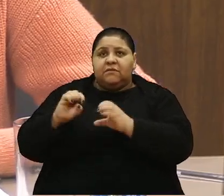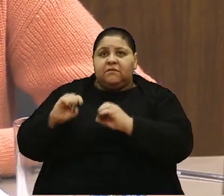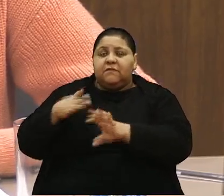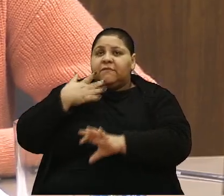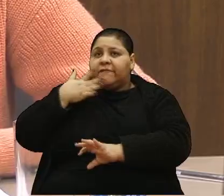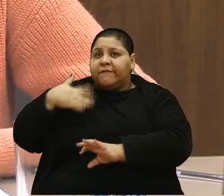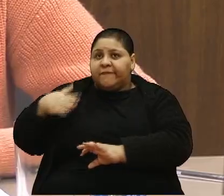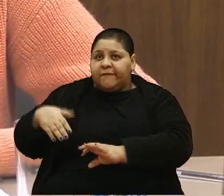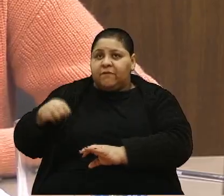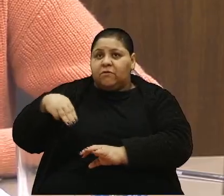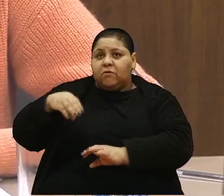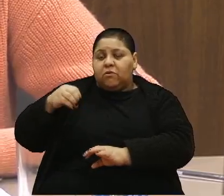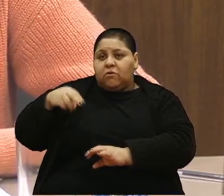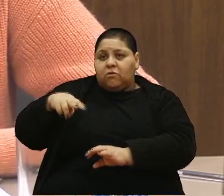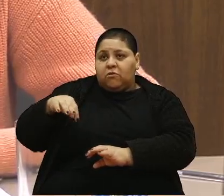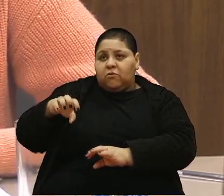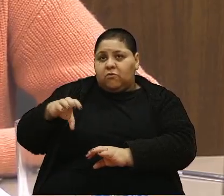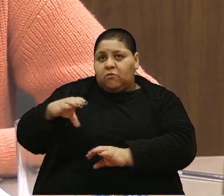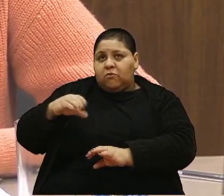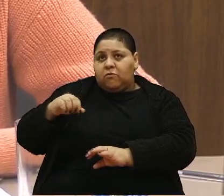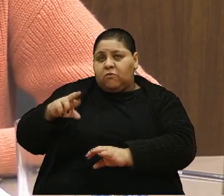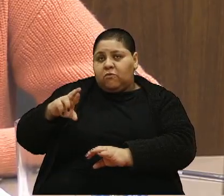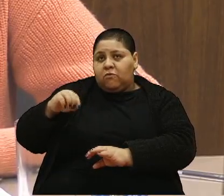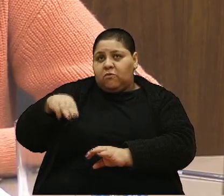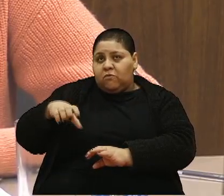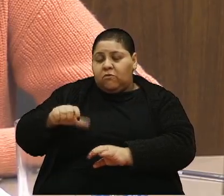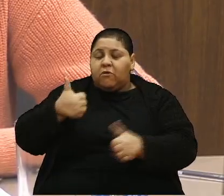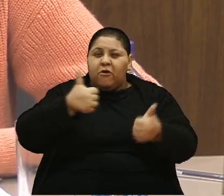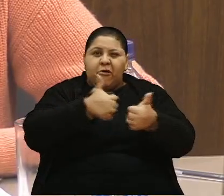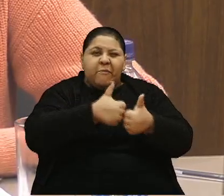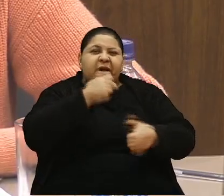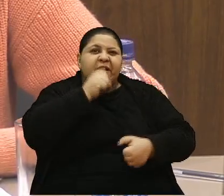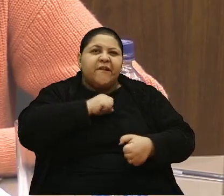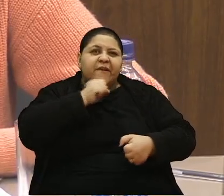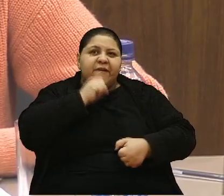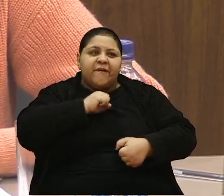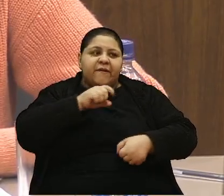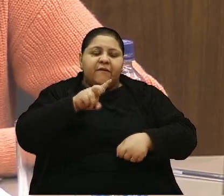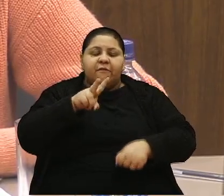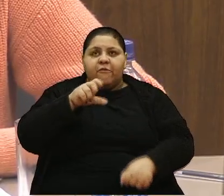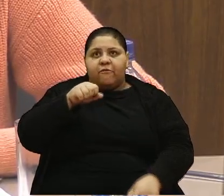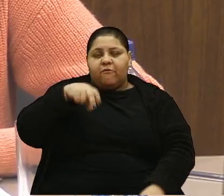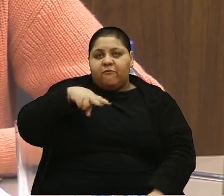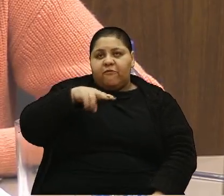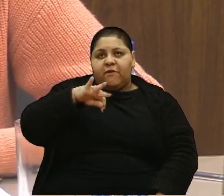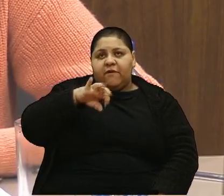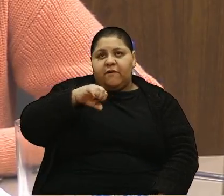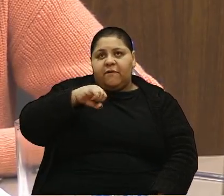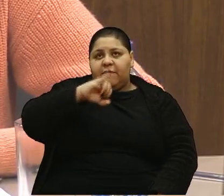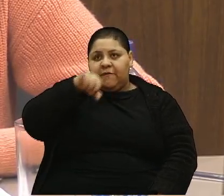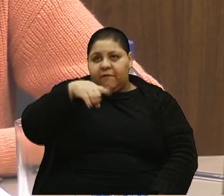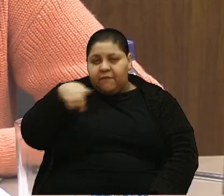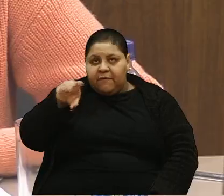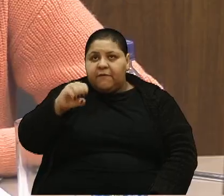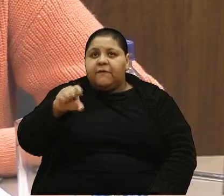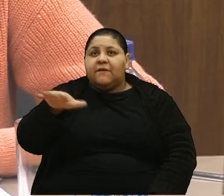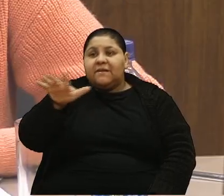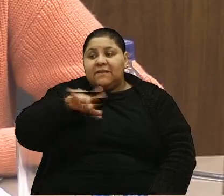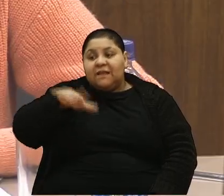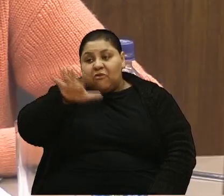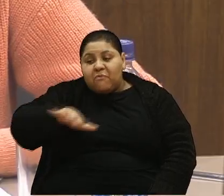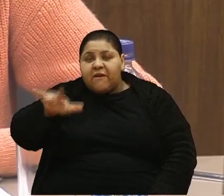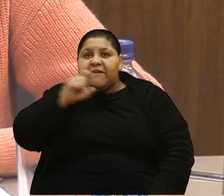Infantil do Monte Carmelo. Ali perto do antigo Vantajão, tem uma área verde que já foi apresentada para a